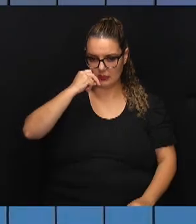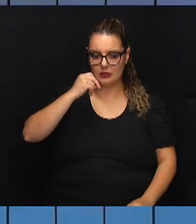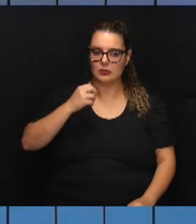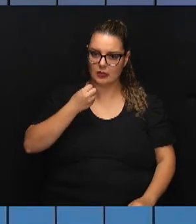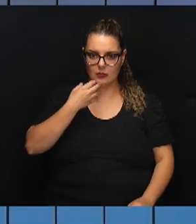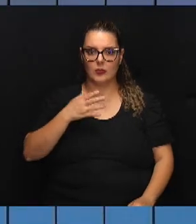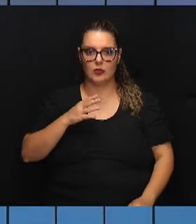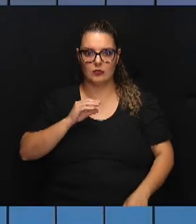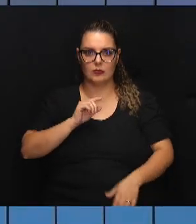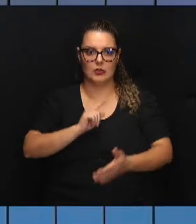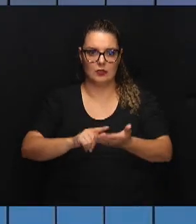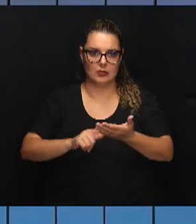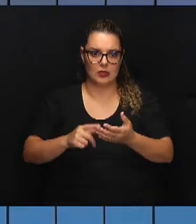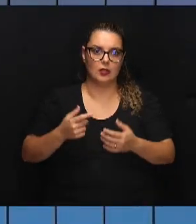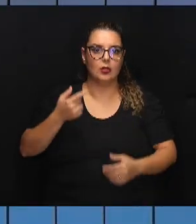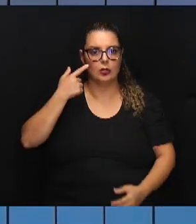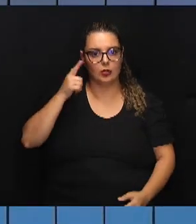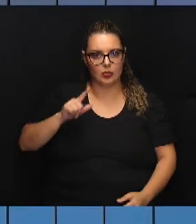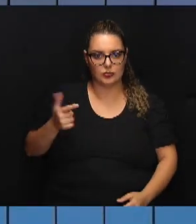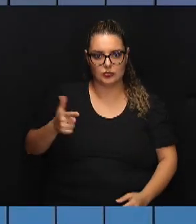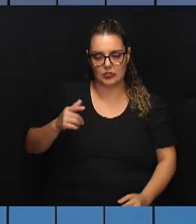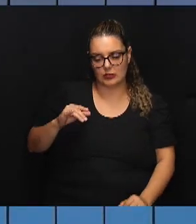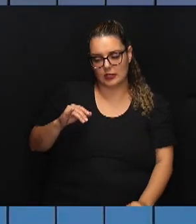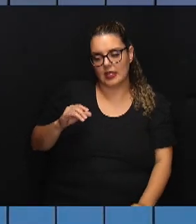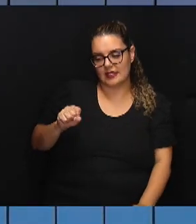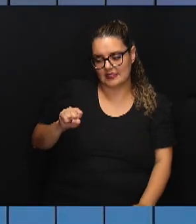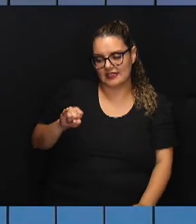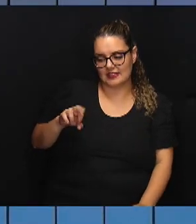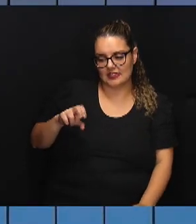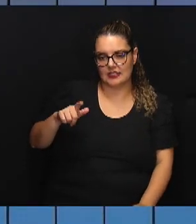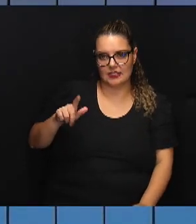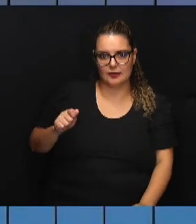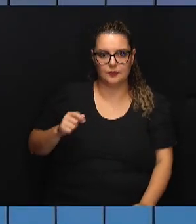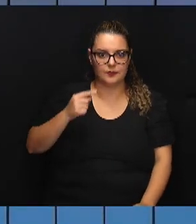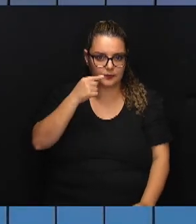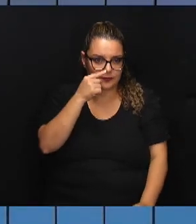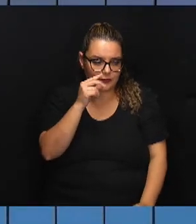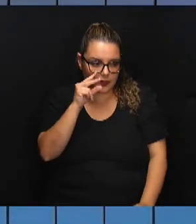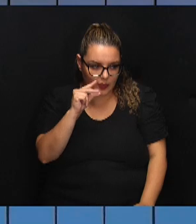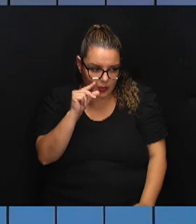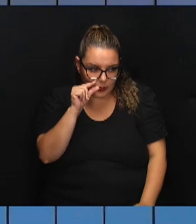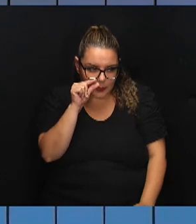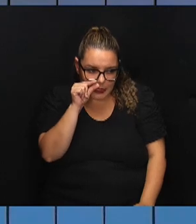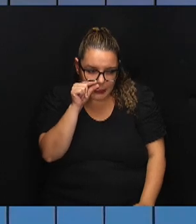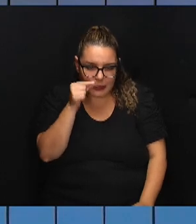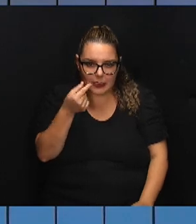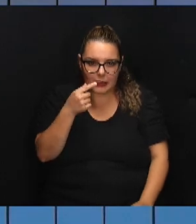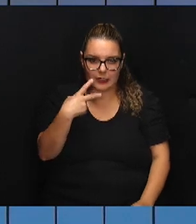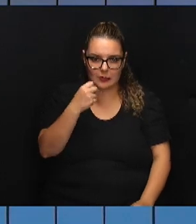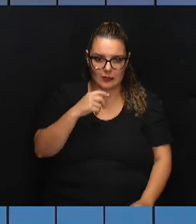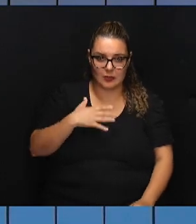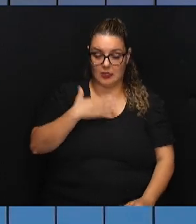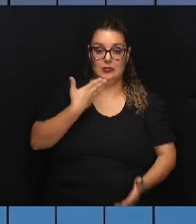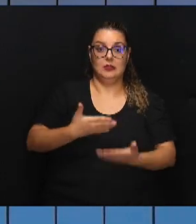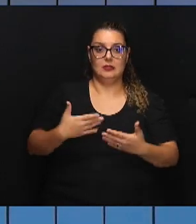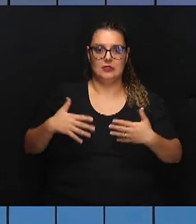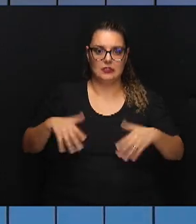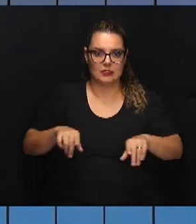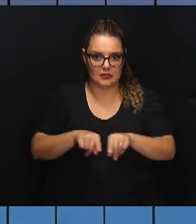o ideal porque como o nariz da criança é bem pequenininho, né? Acho que é um jeito mais fácil ali de não assustar tanto também,